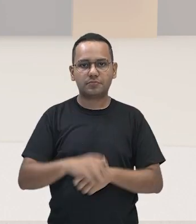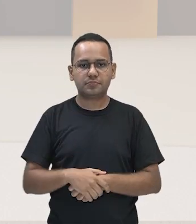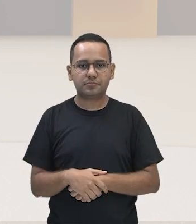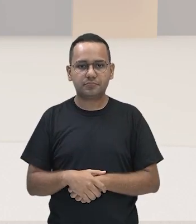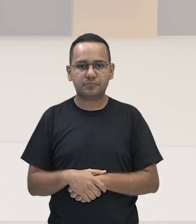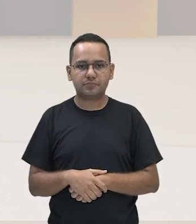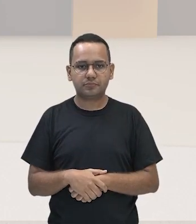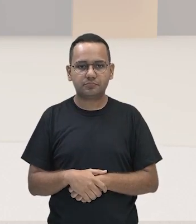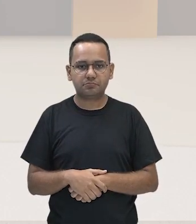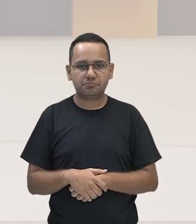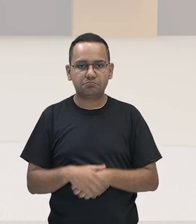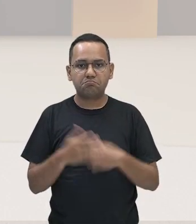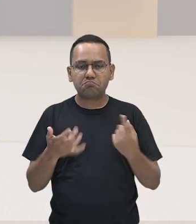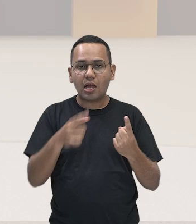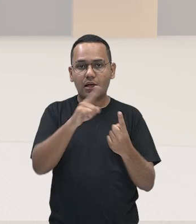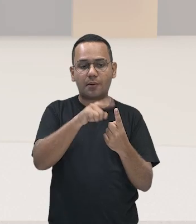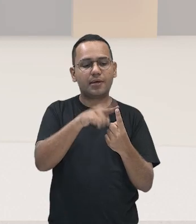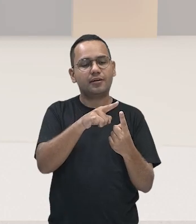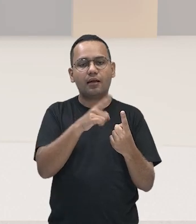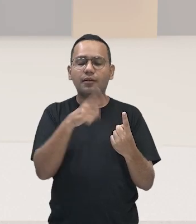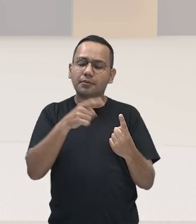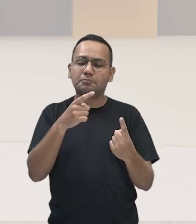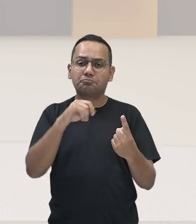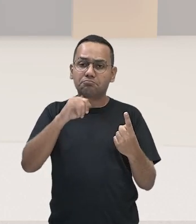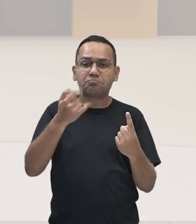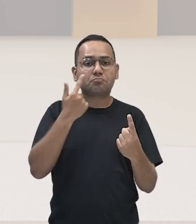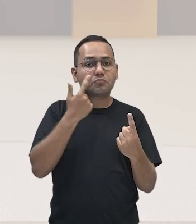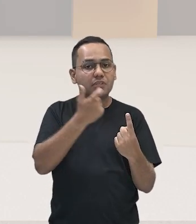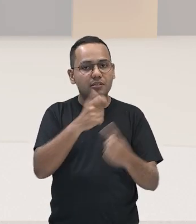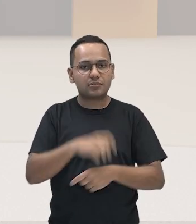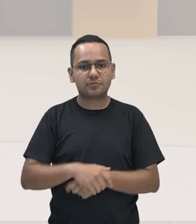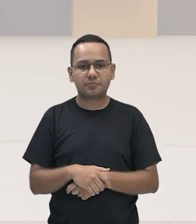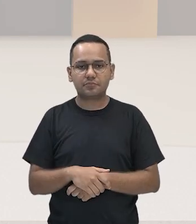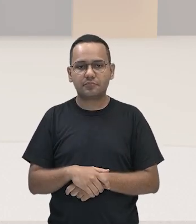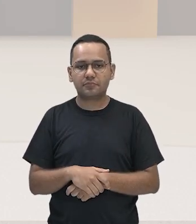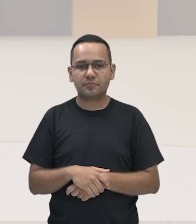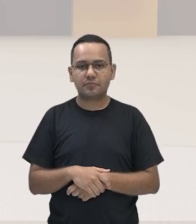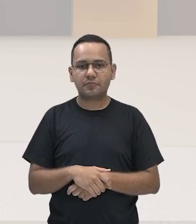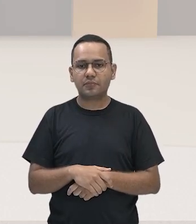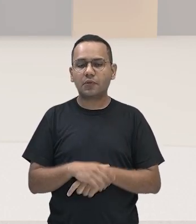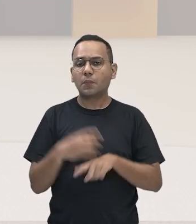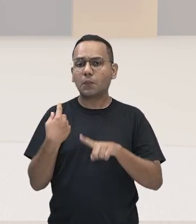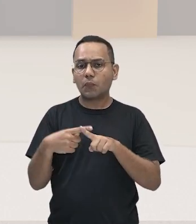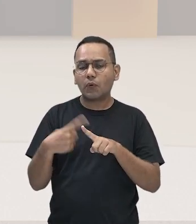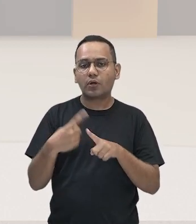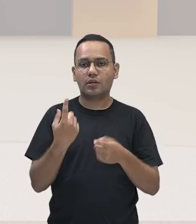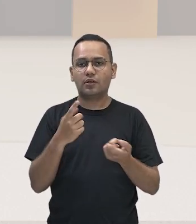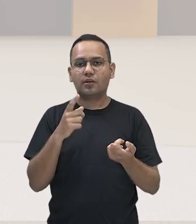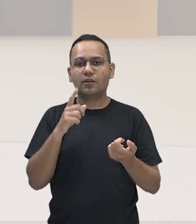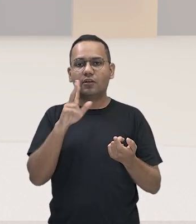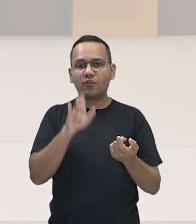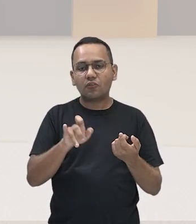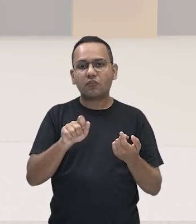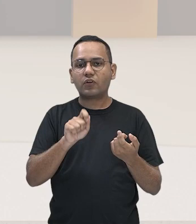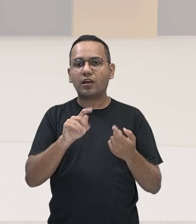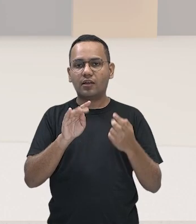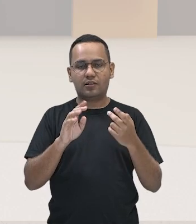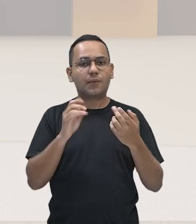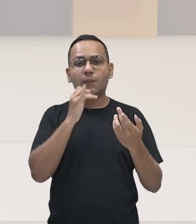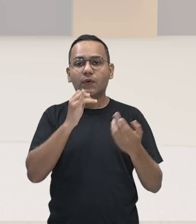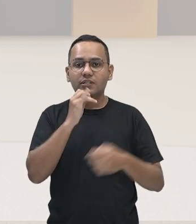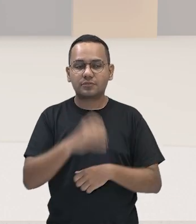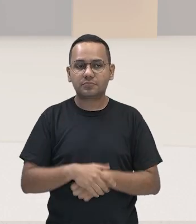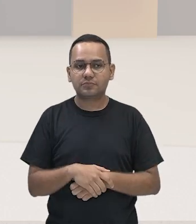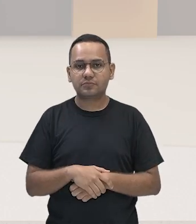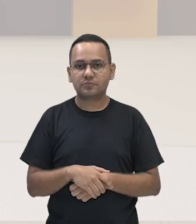a tabela SAC acaba sendo mais interessante porque ele vai conseguir amortizar cada vez mais conforme passa o tempo,